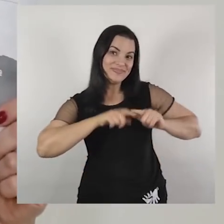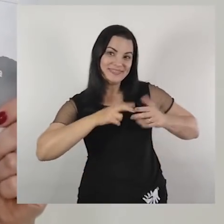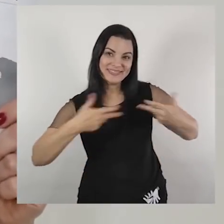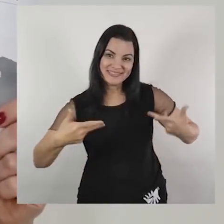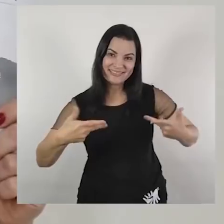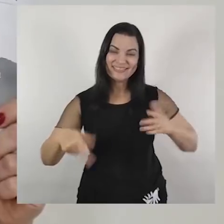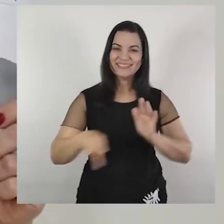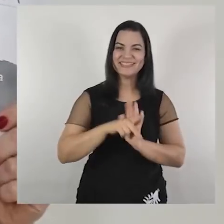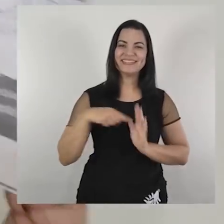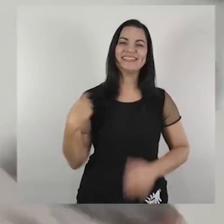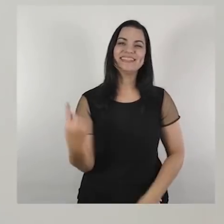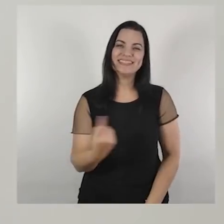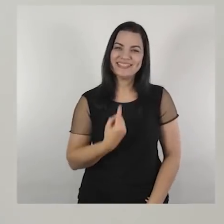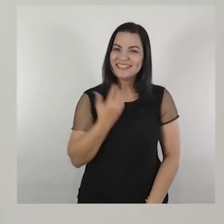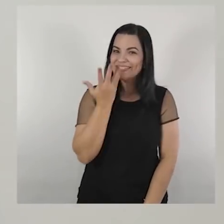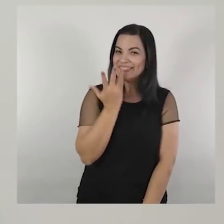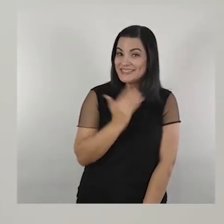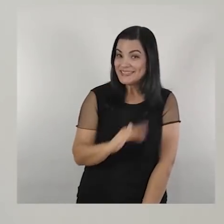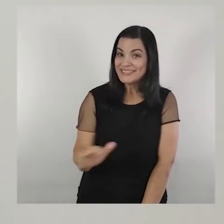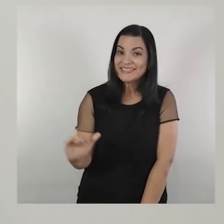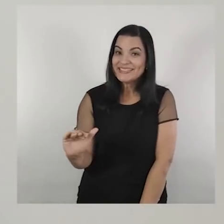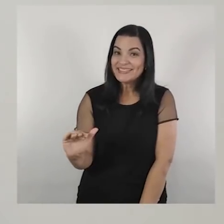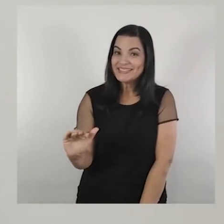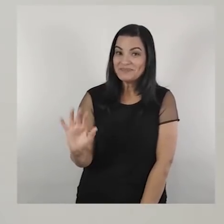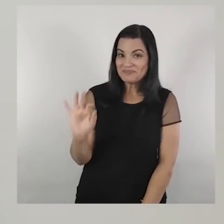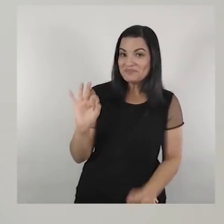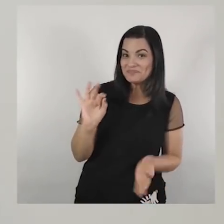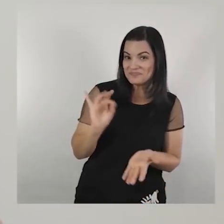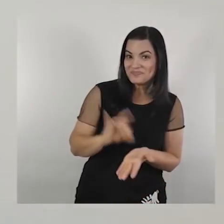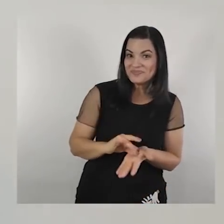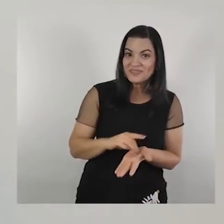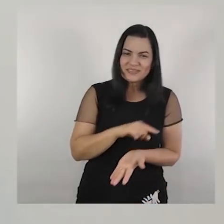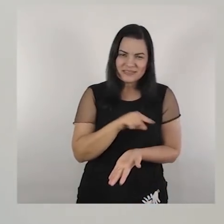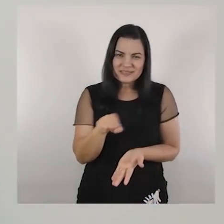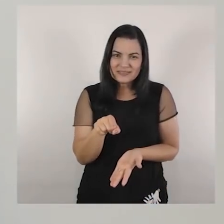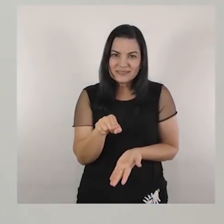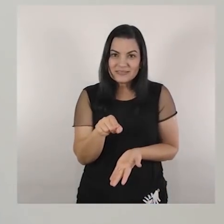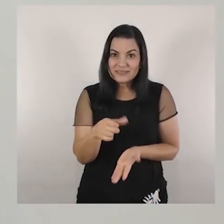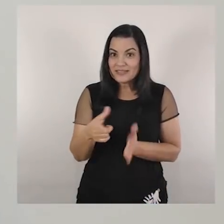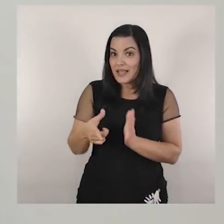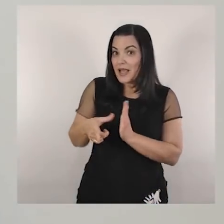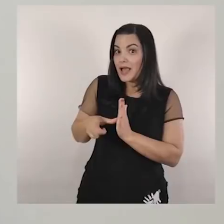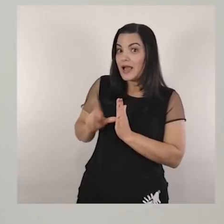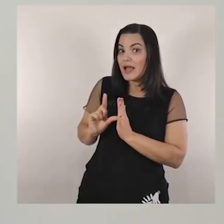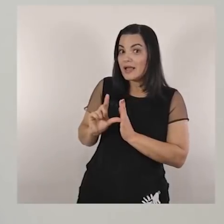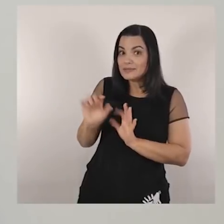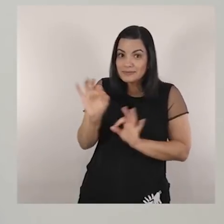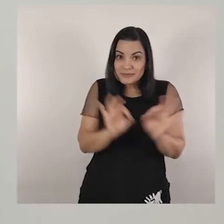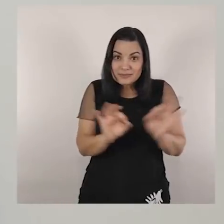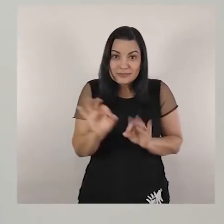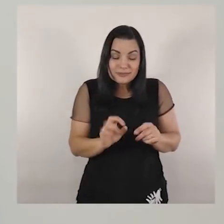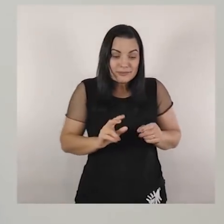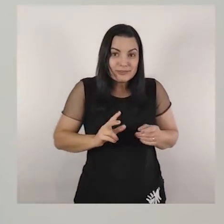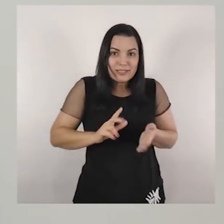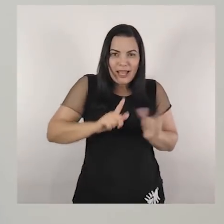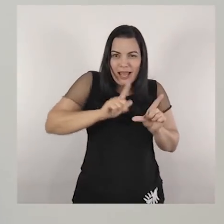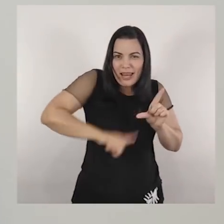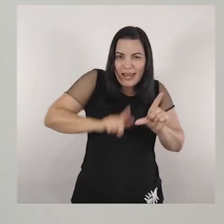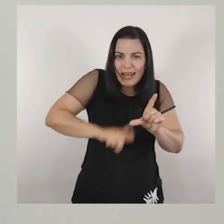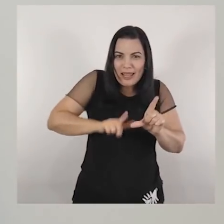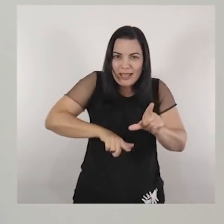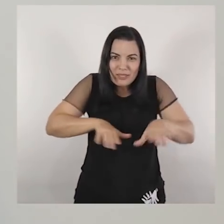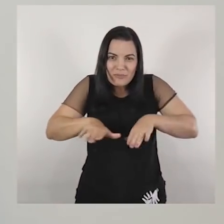material. Isso mesmo, e aí? Vocês prepararam as letras móveis? Recortaram bem